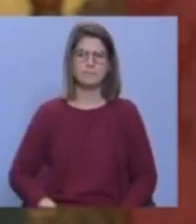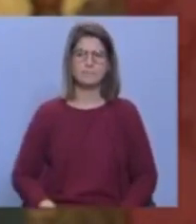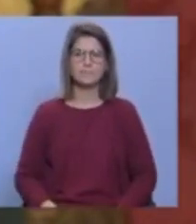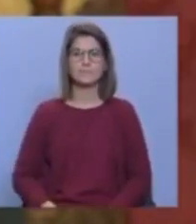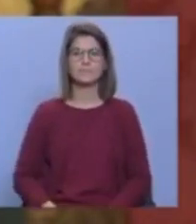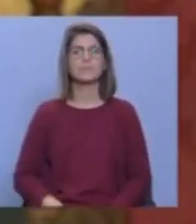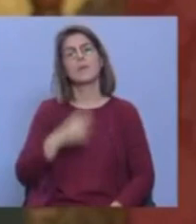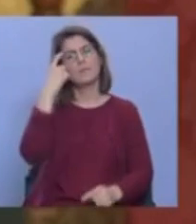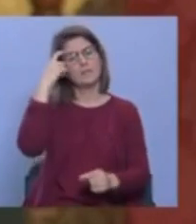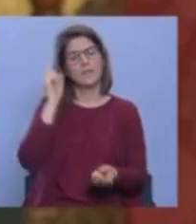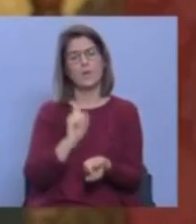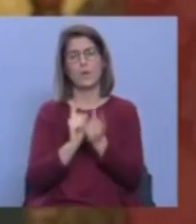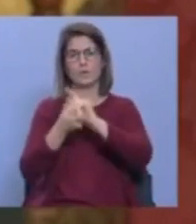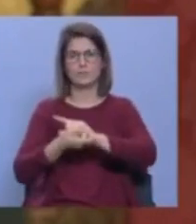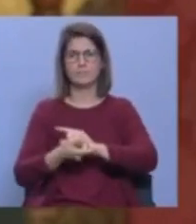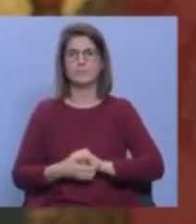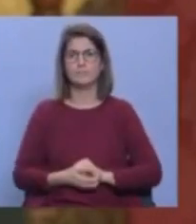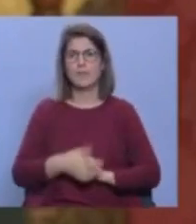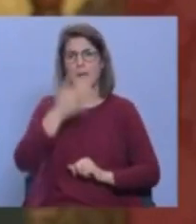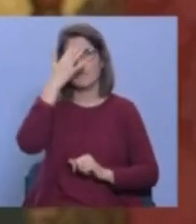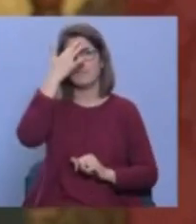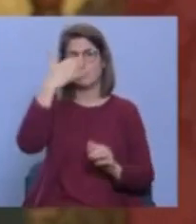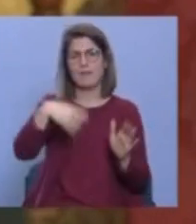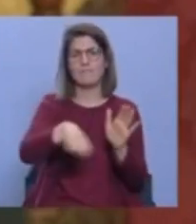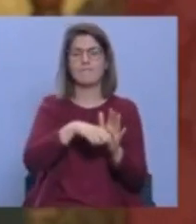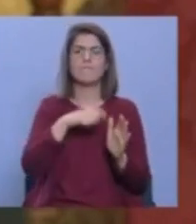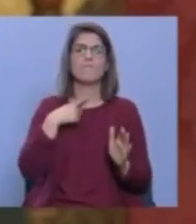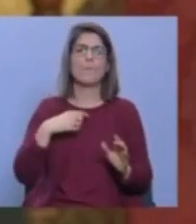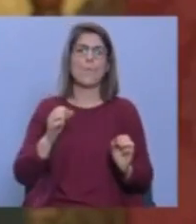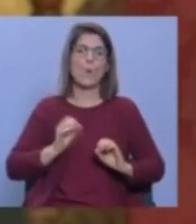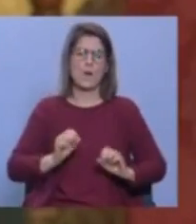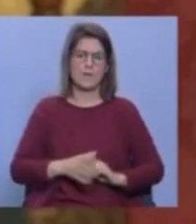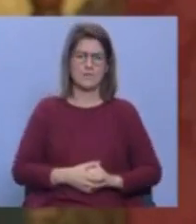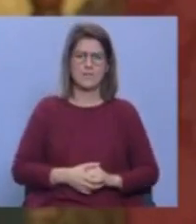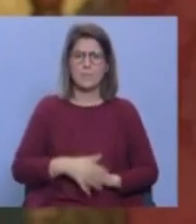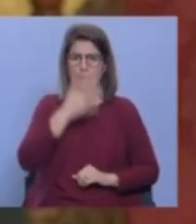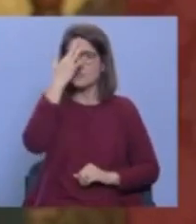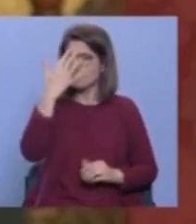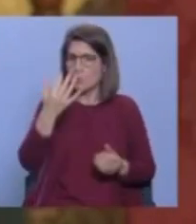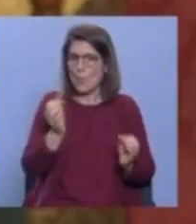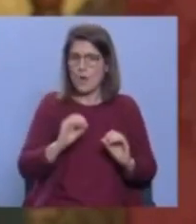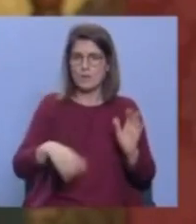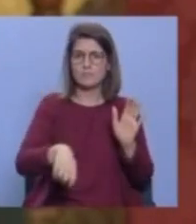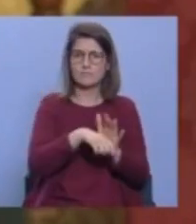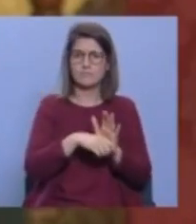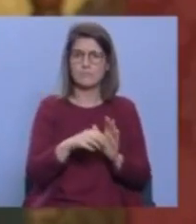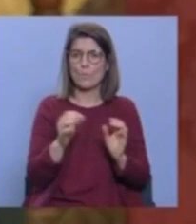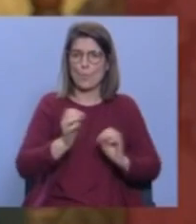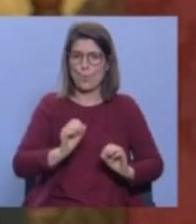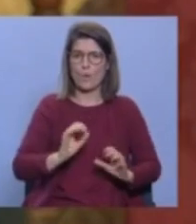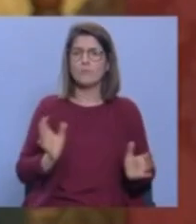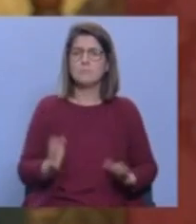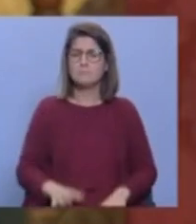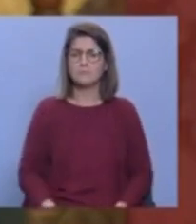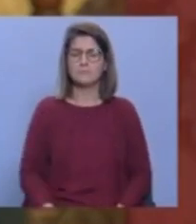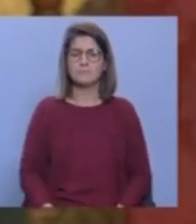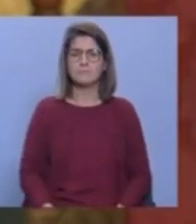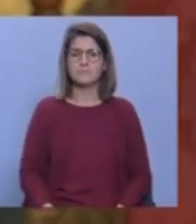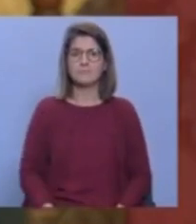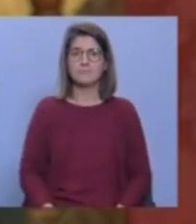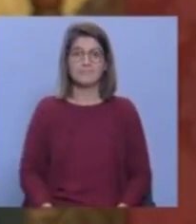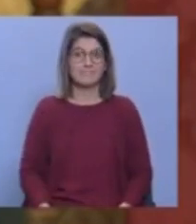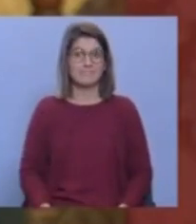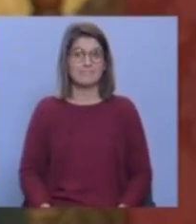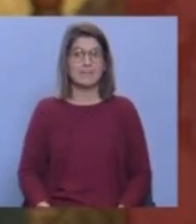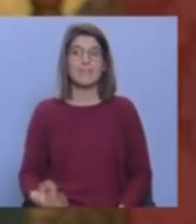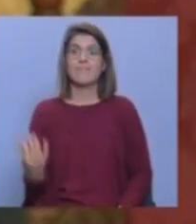Vamos pensar ao contrário. E se nós não tivéssemos tentações? Sim, se não houvessem tentações. Aquilo que